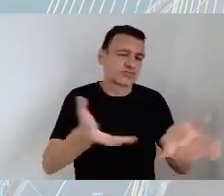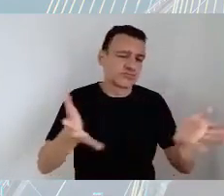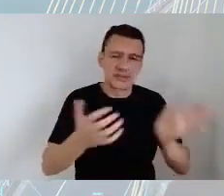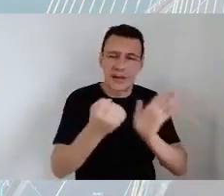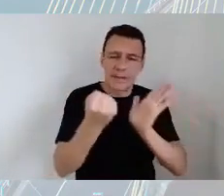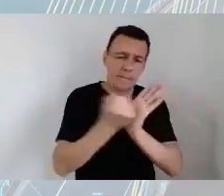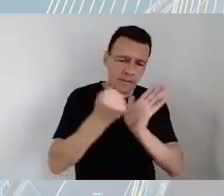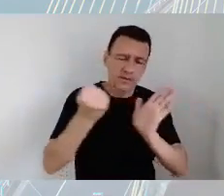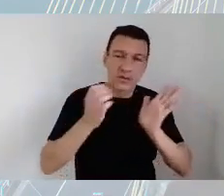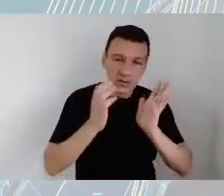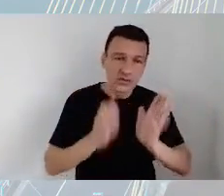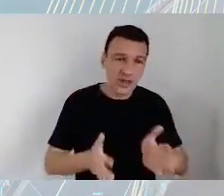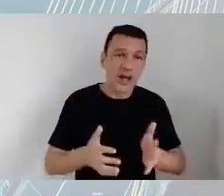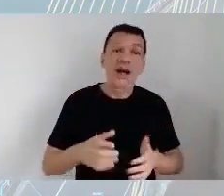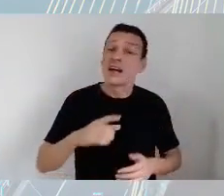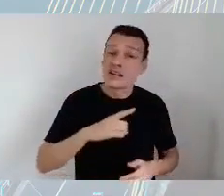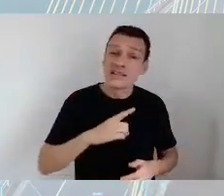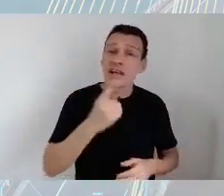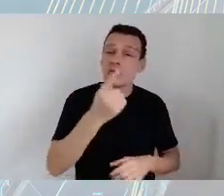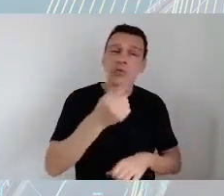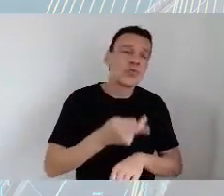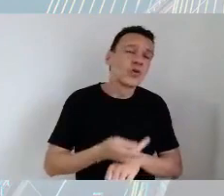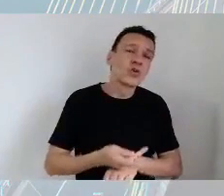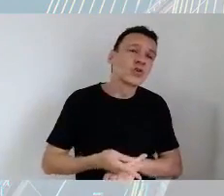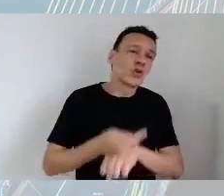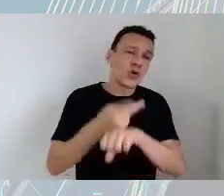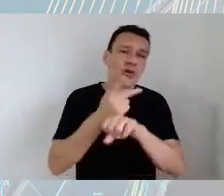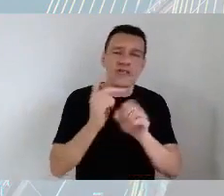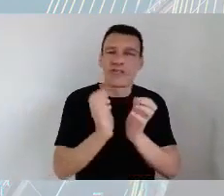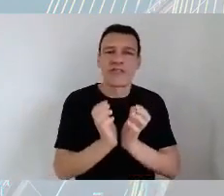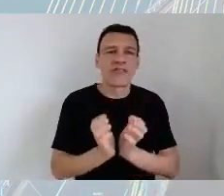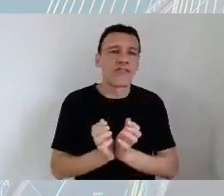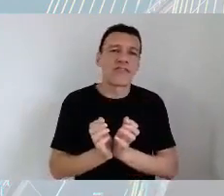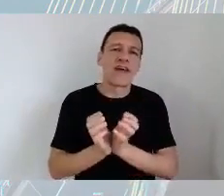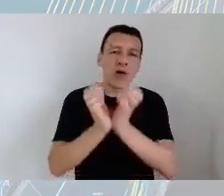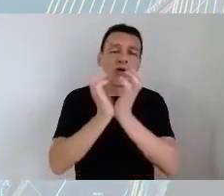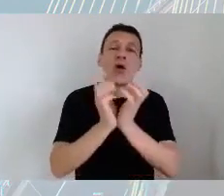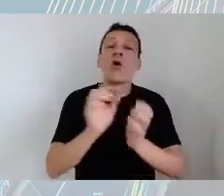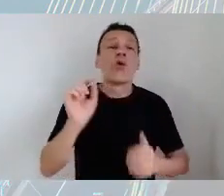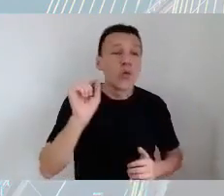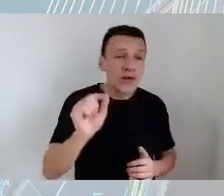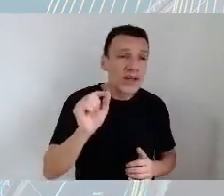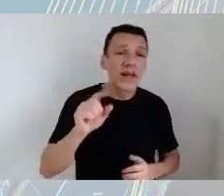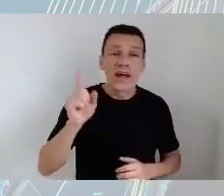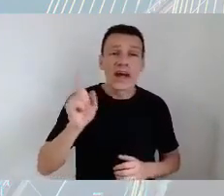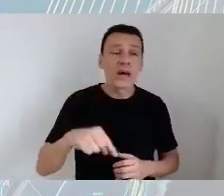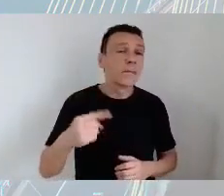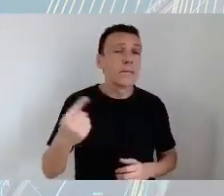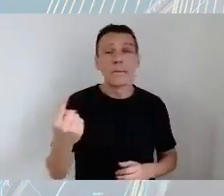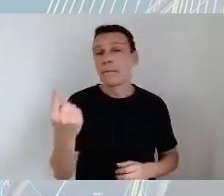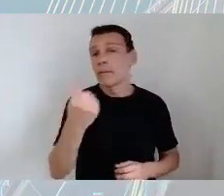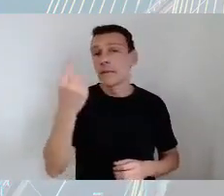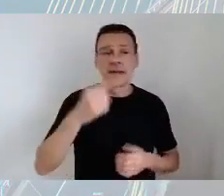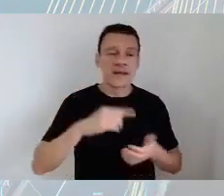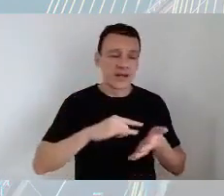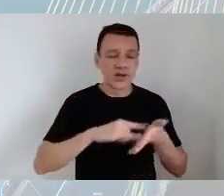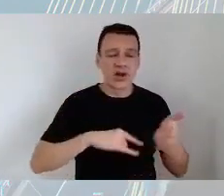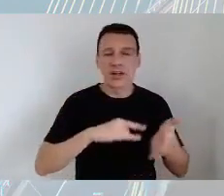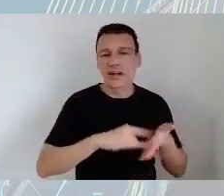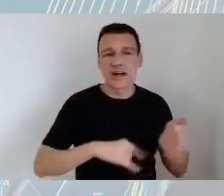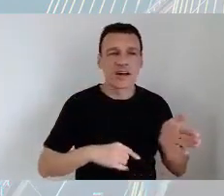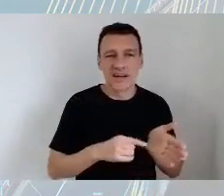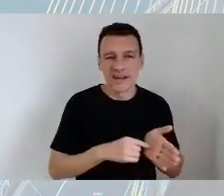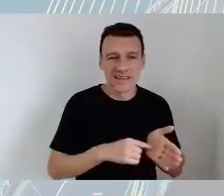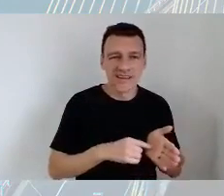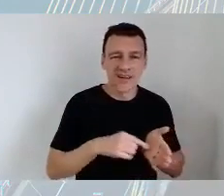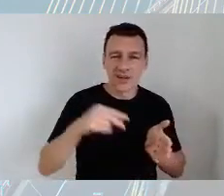troféu o lançamento da nossa primeira nota fiscal. Esse produto está realizado em menos de 150 dias,